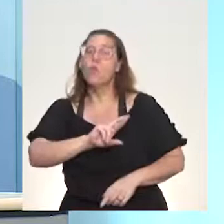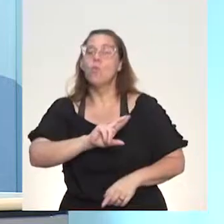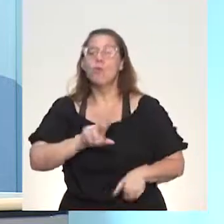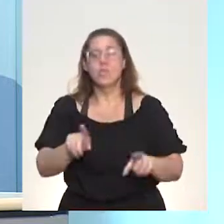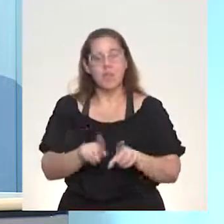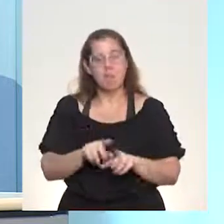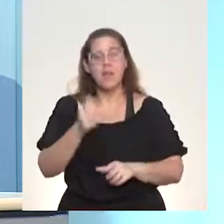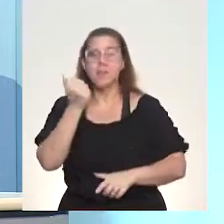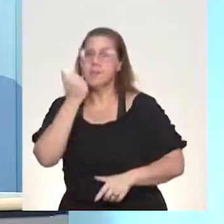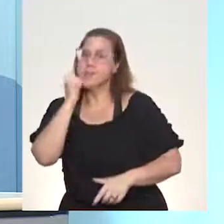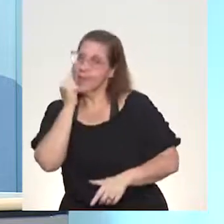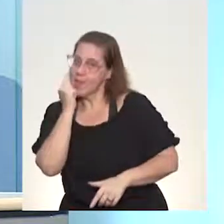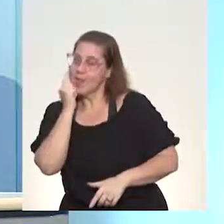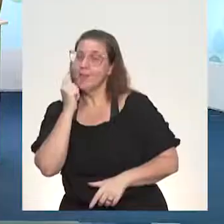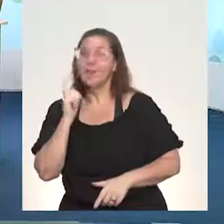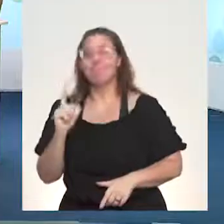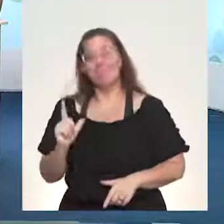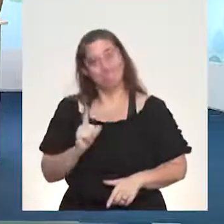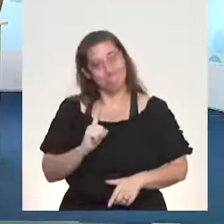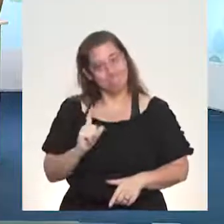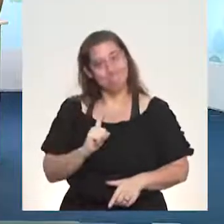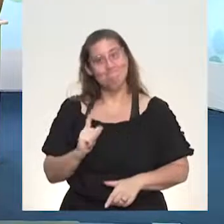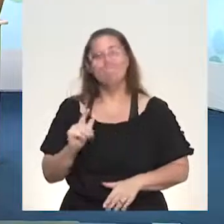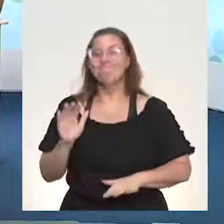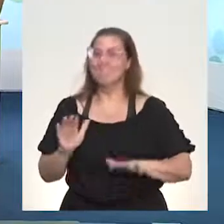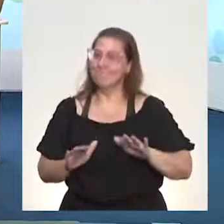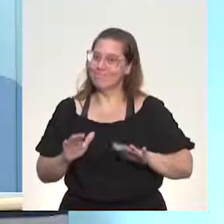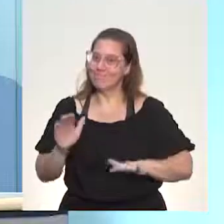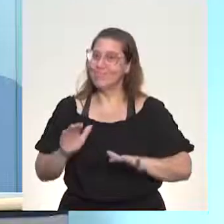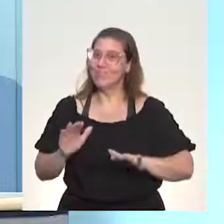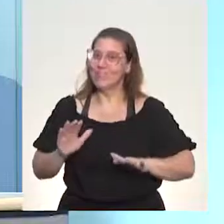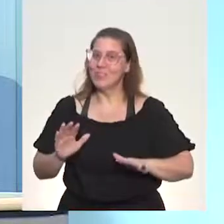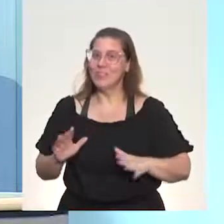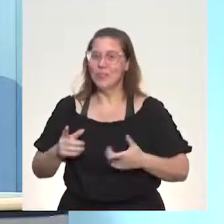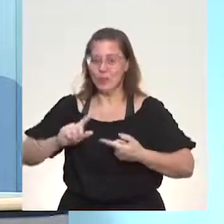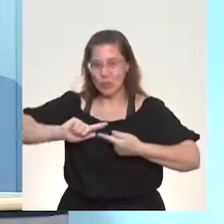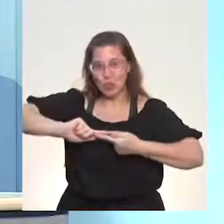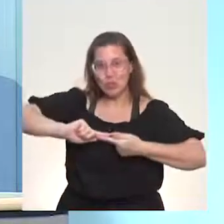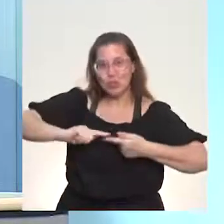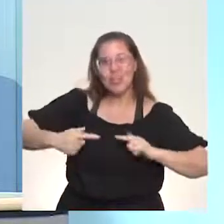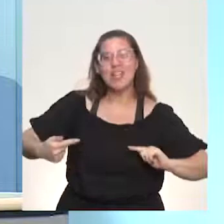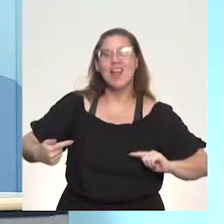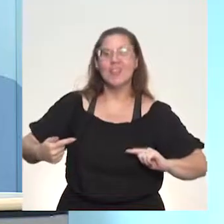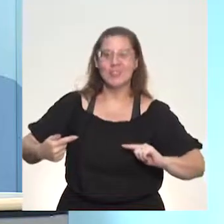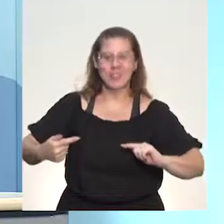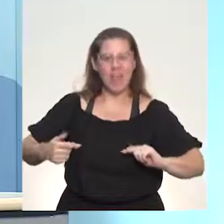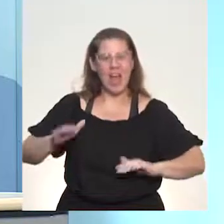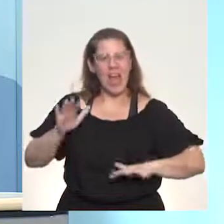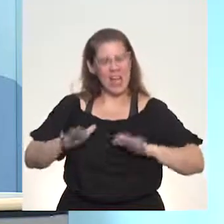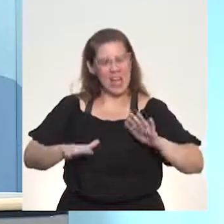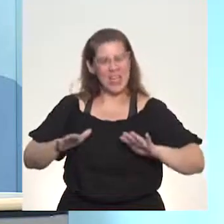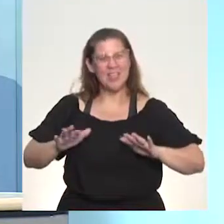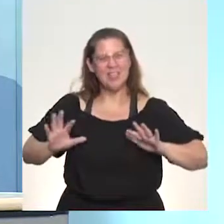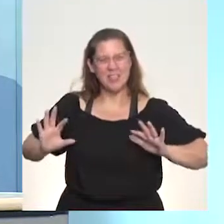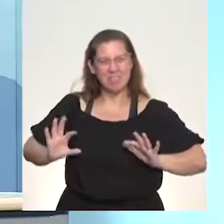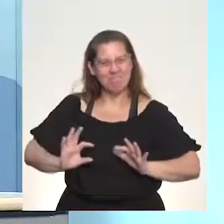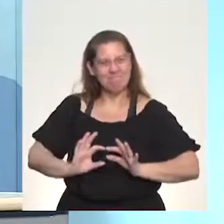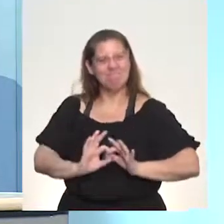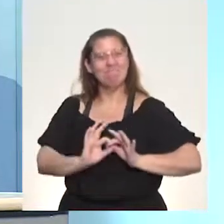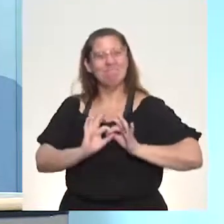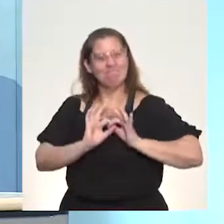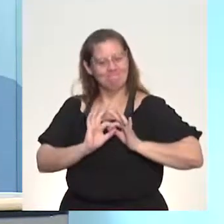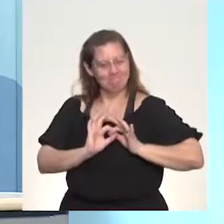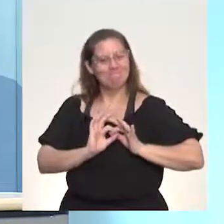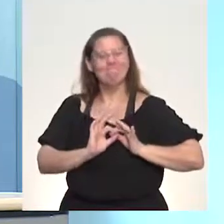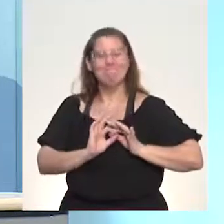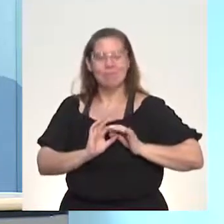um laço genético, assim, né, que os os dois